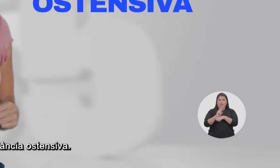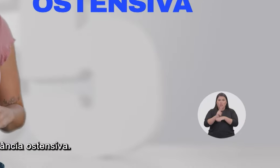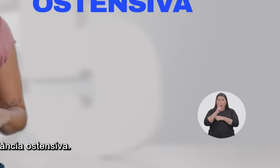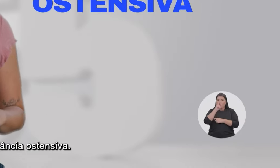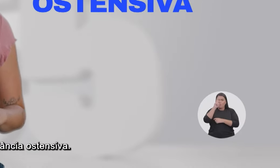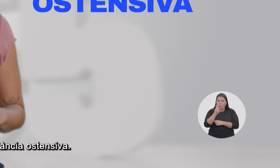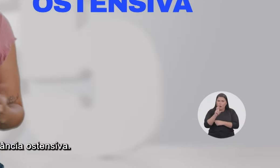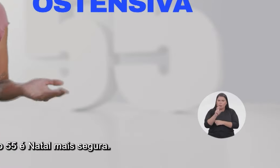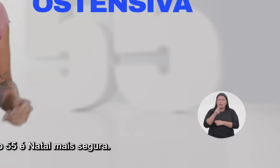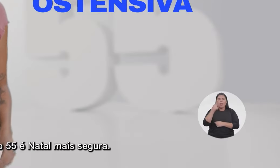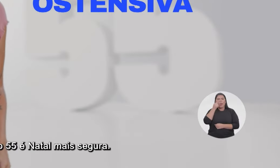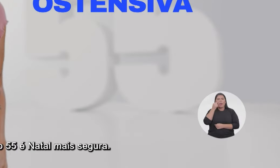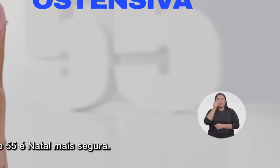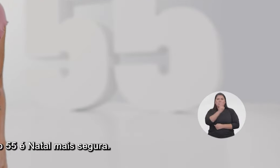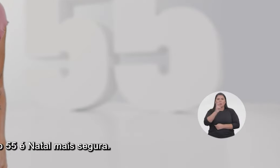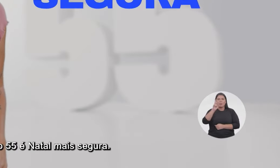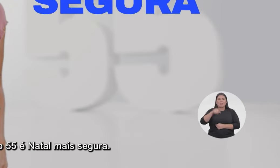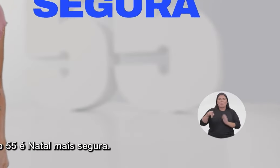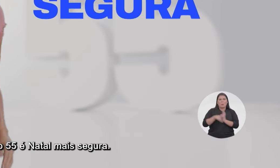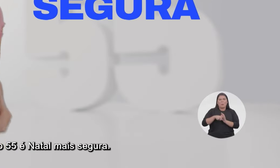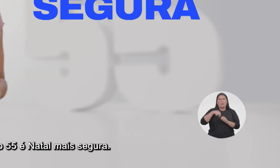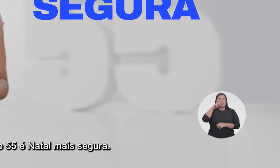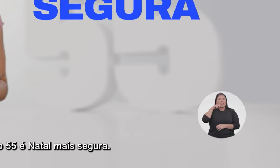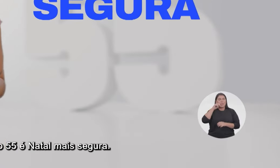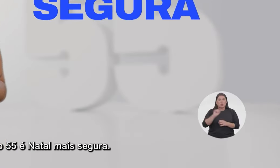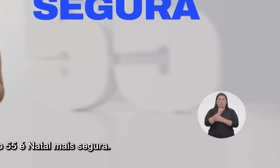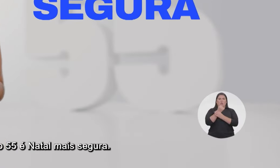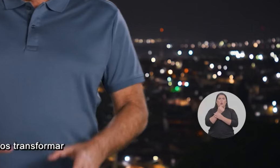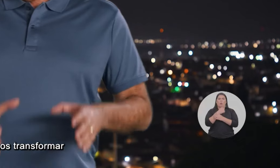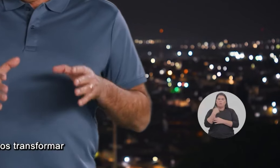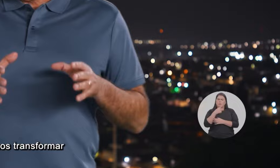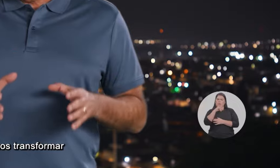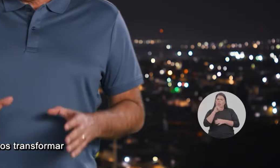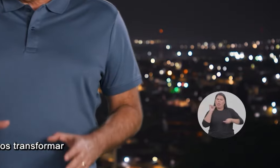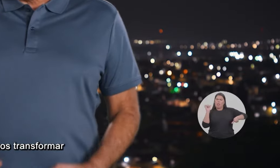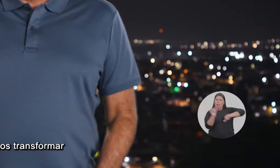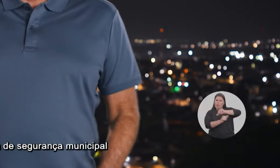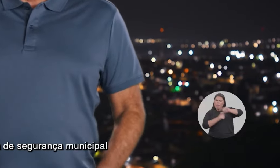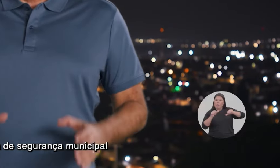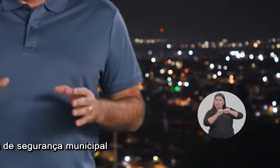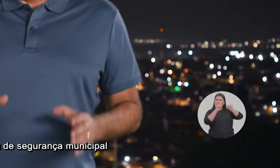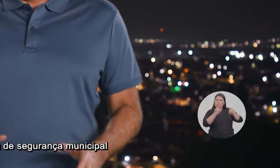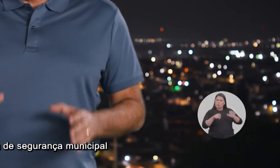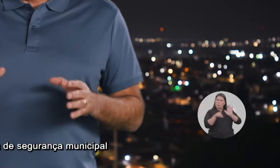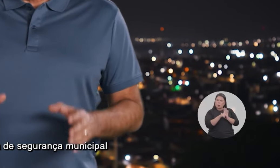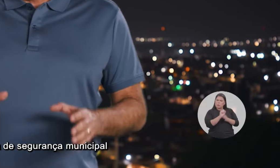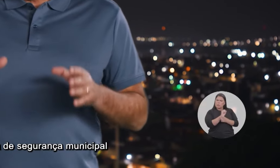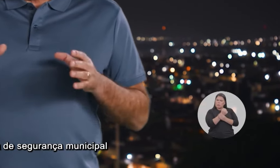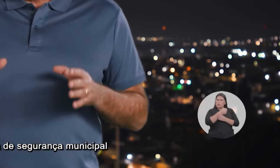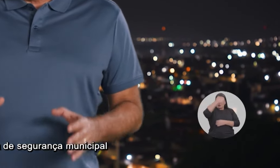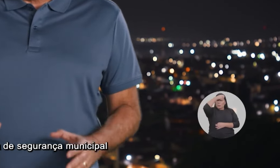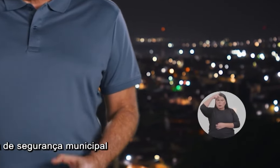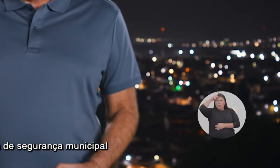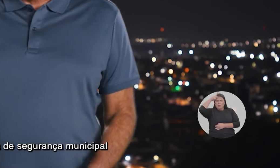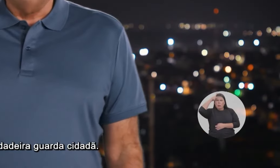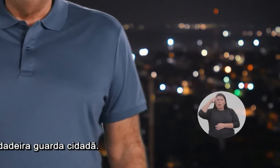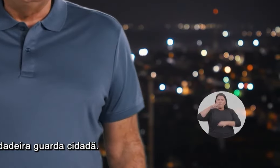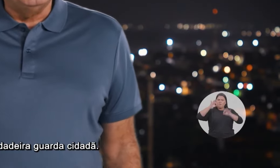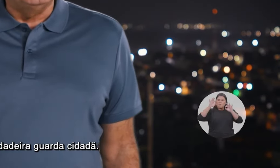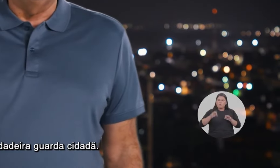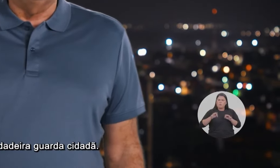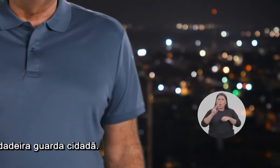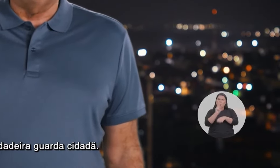e vigilância ostensiva. Carlos Eduardo 55 é Natal mais segura. Vamos transformar nosso sistema de segurança municipal